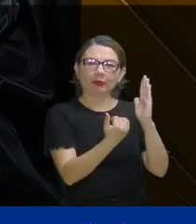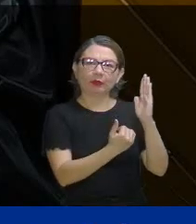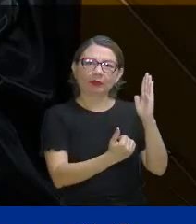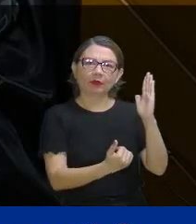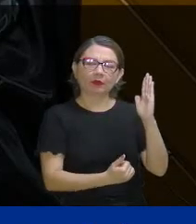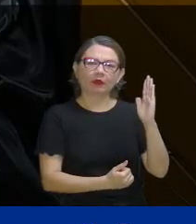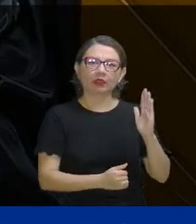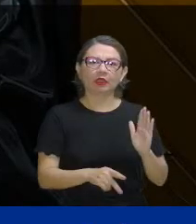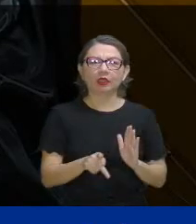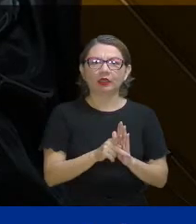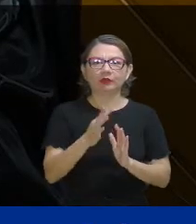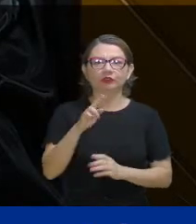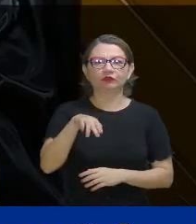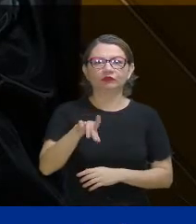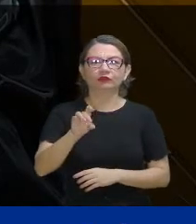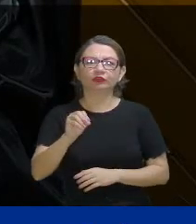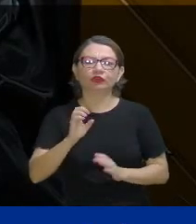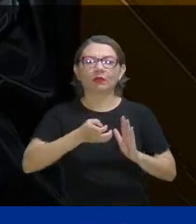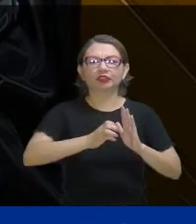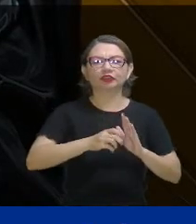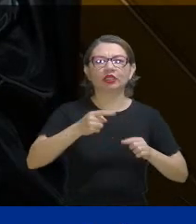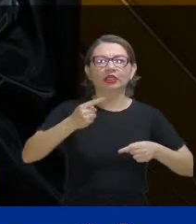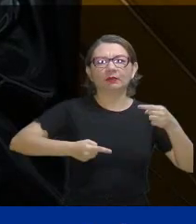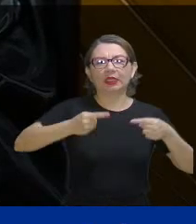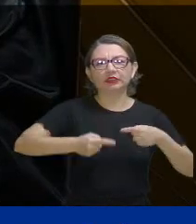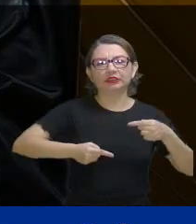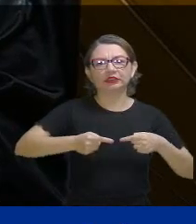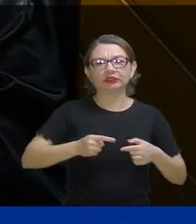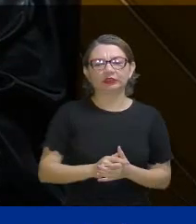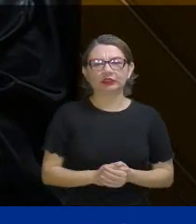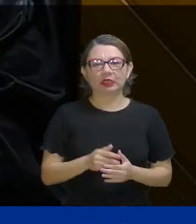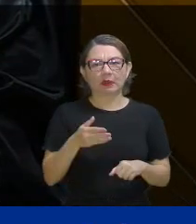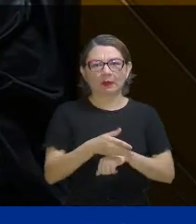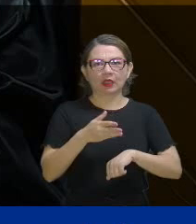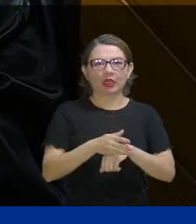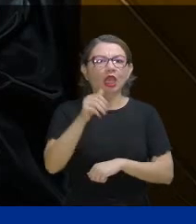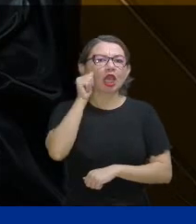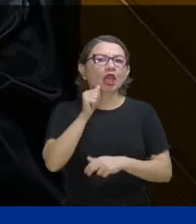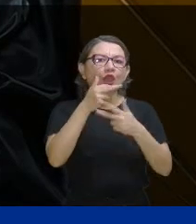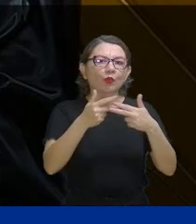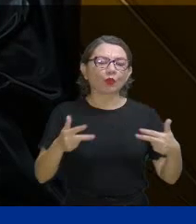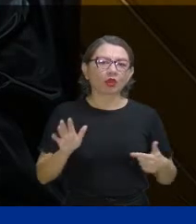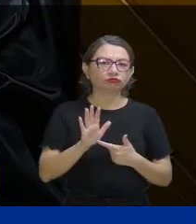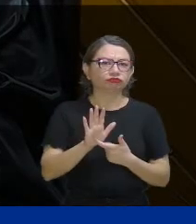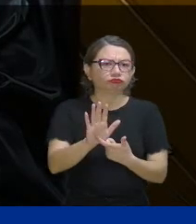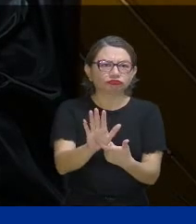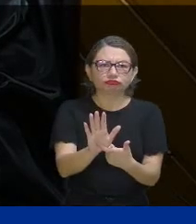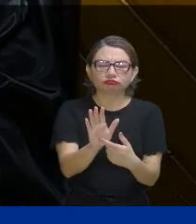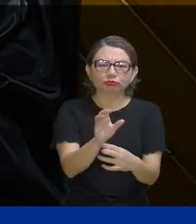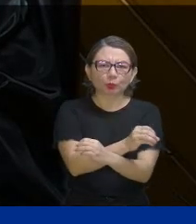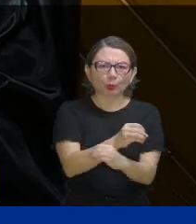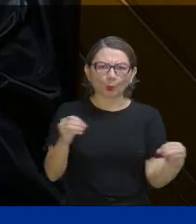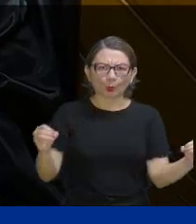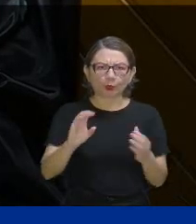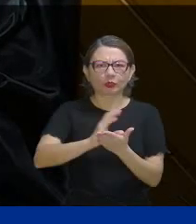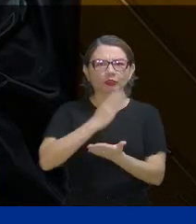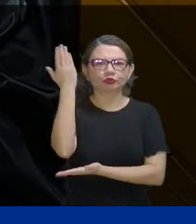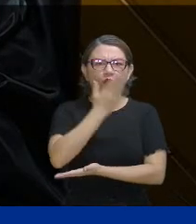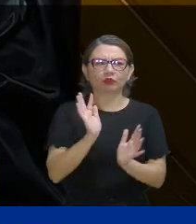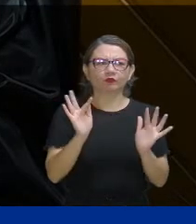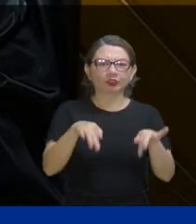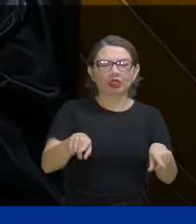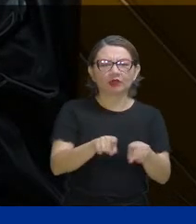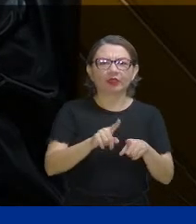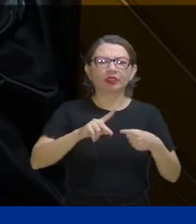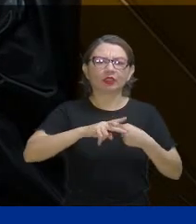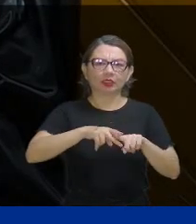recursos do fundo partidário na participação política das mulheres, apresentado em branco tanto na prestação de contas finais quanto